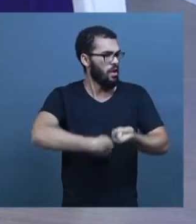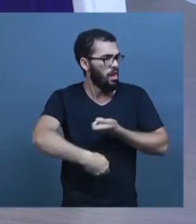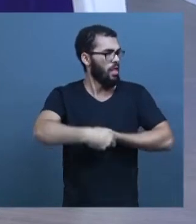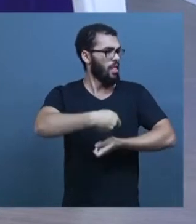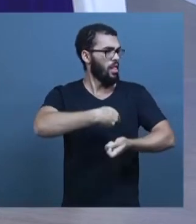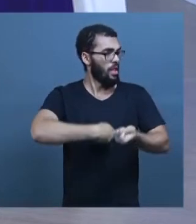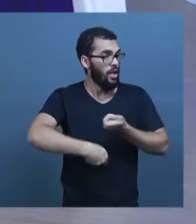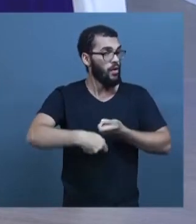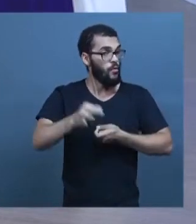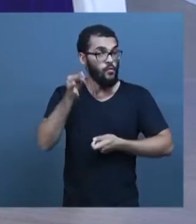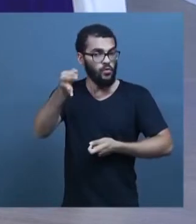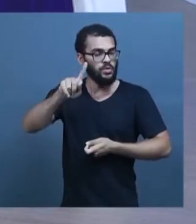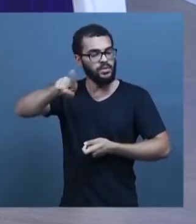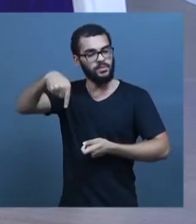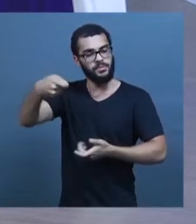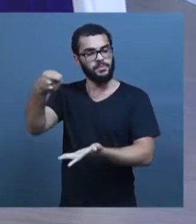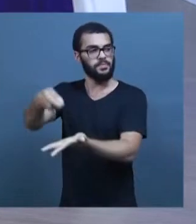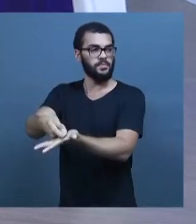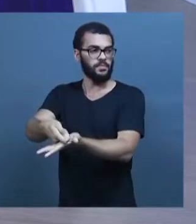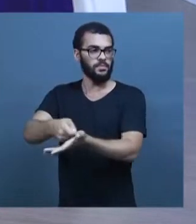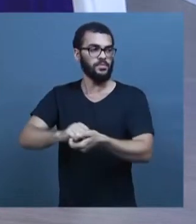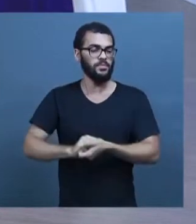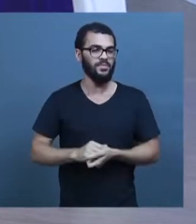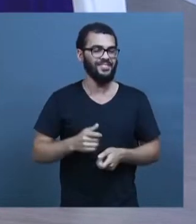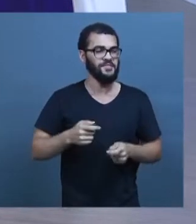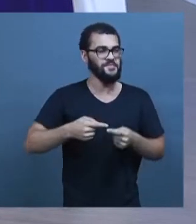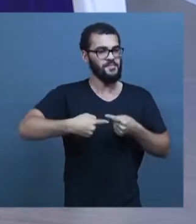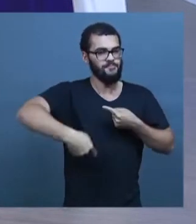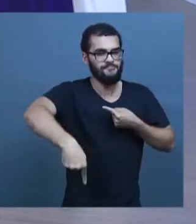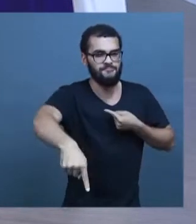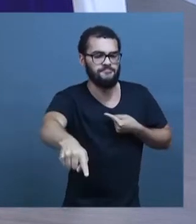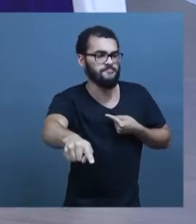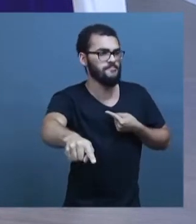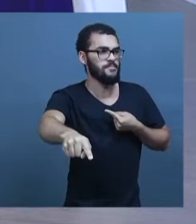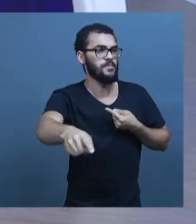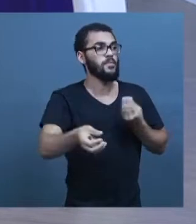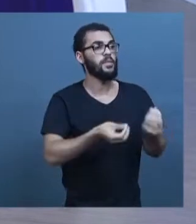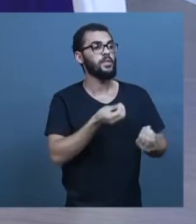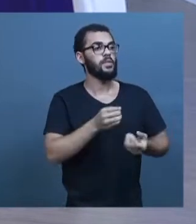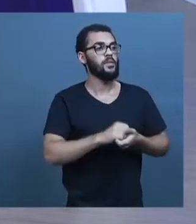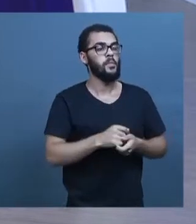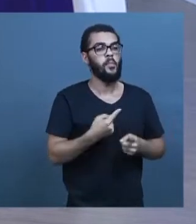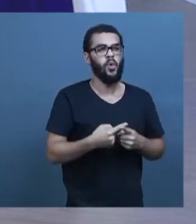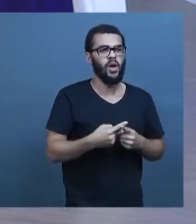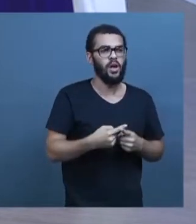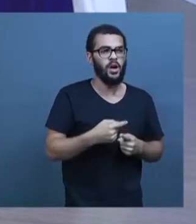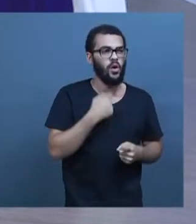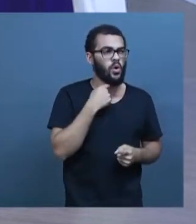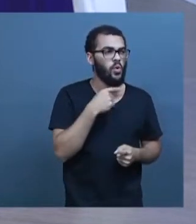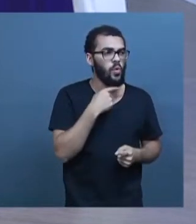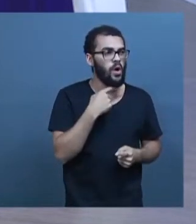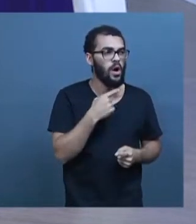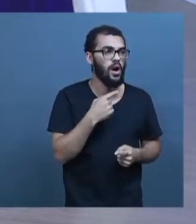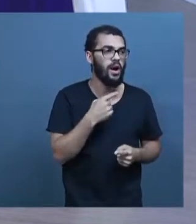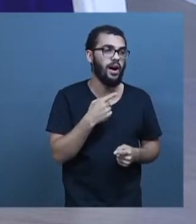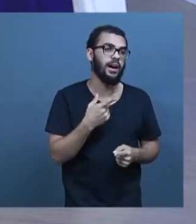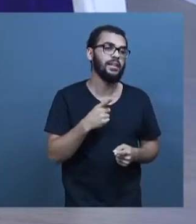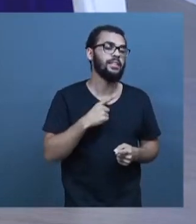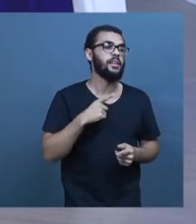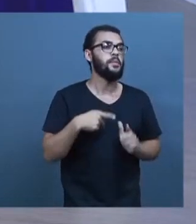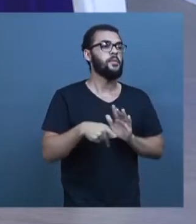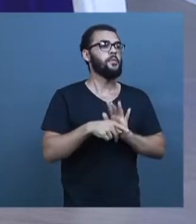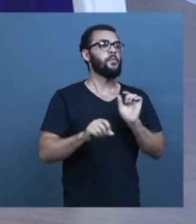esse compromisso? A longo prazo, né? A longo prazo. Porque se ele não conseguir, nós vamos entrar, infelizmente, no estado falimentar,